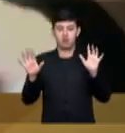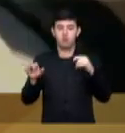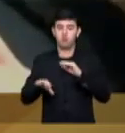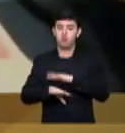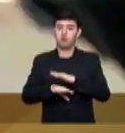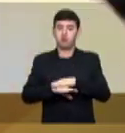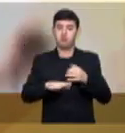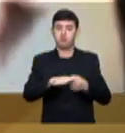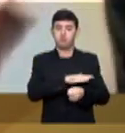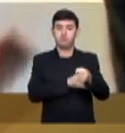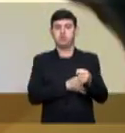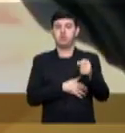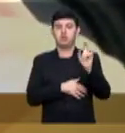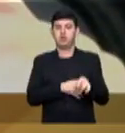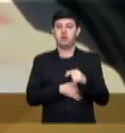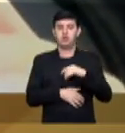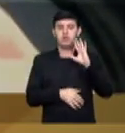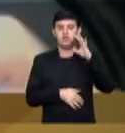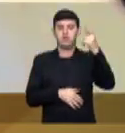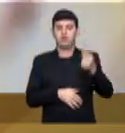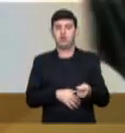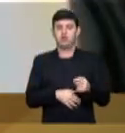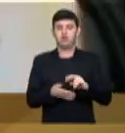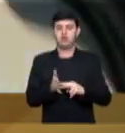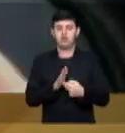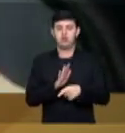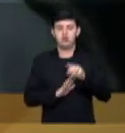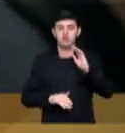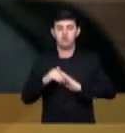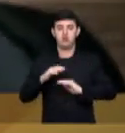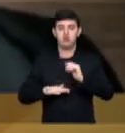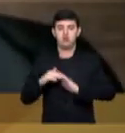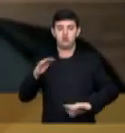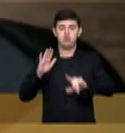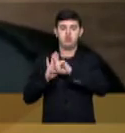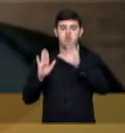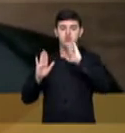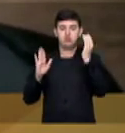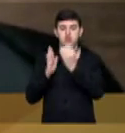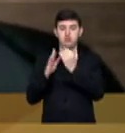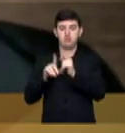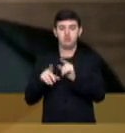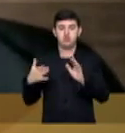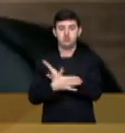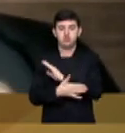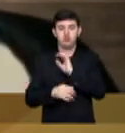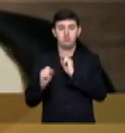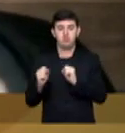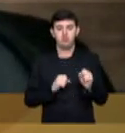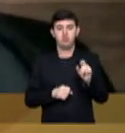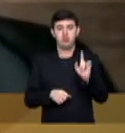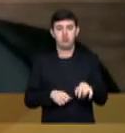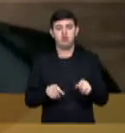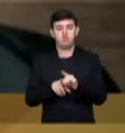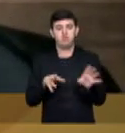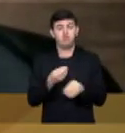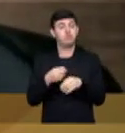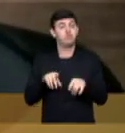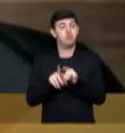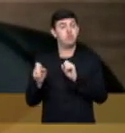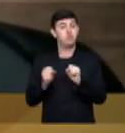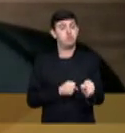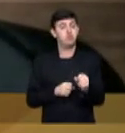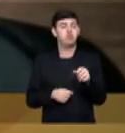os efeitos de sua aplicação excluem o poder de complementação, seria possível,